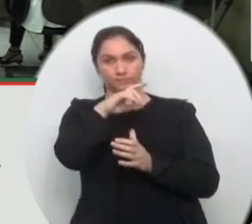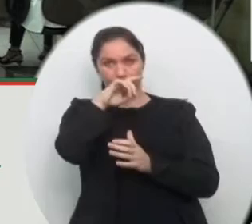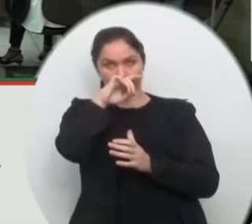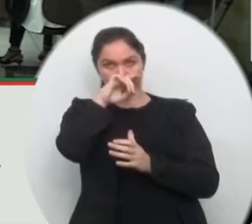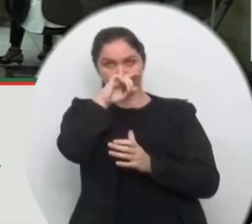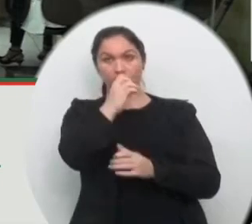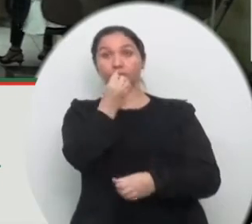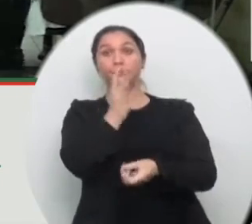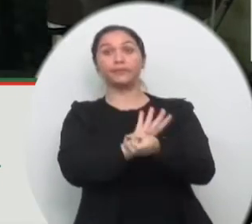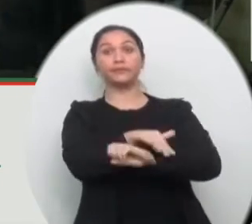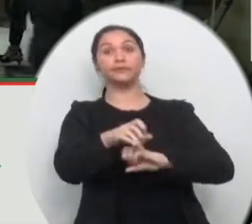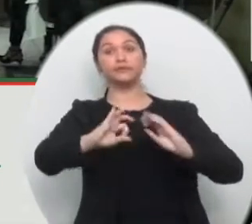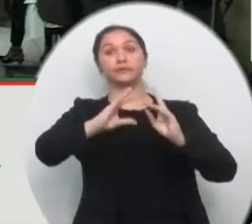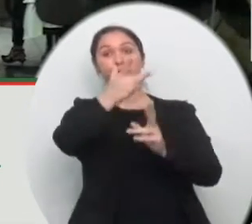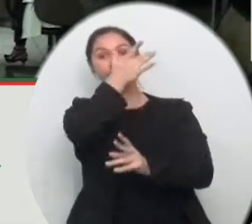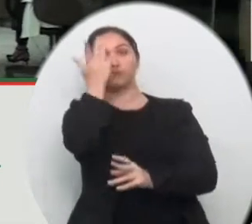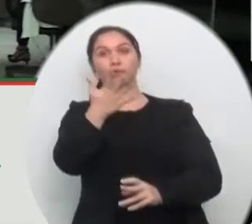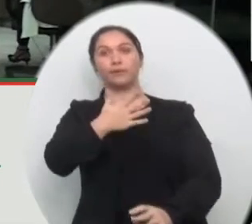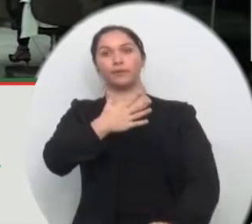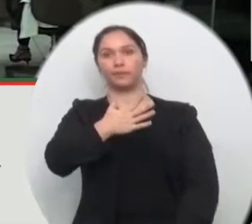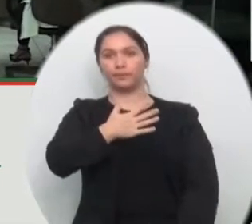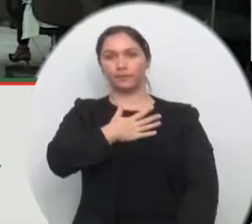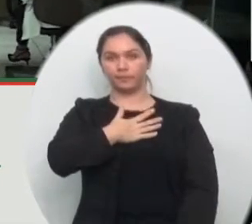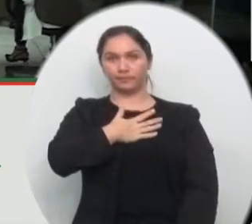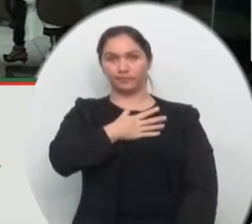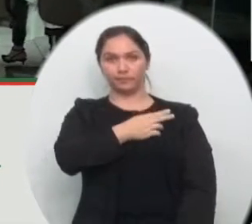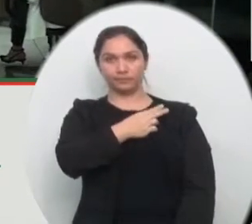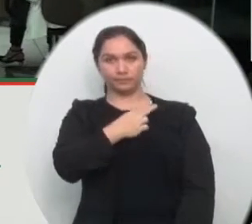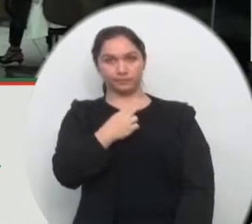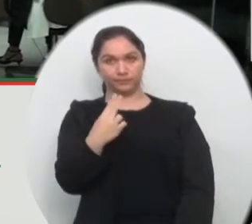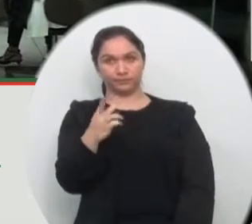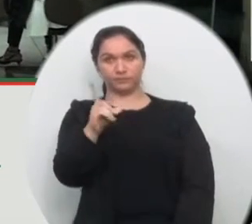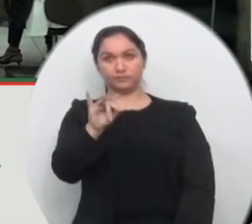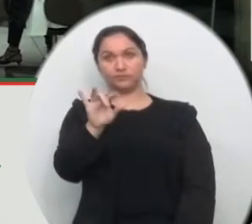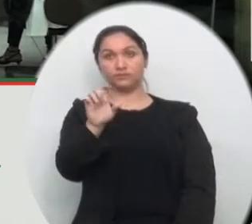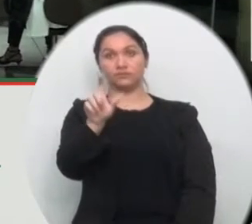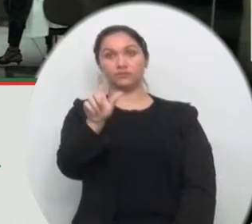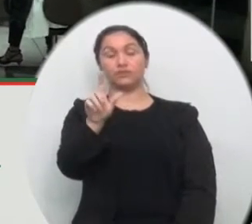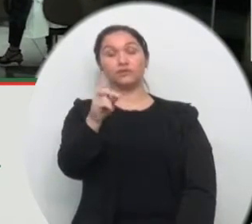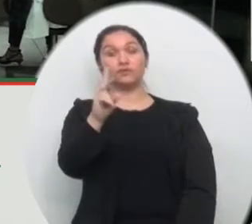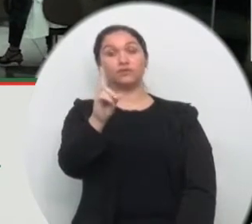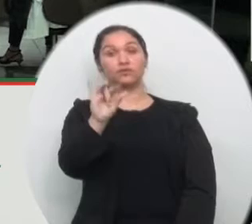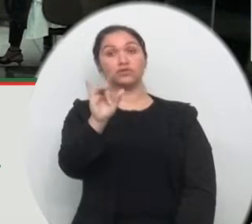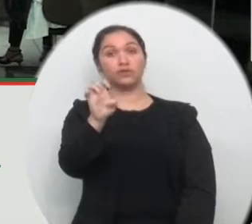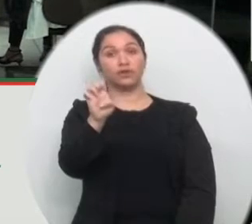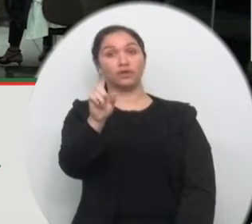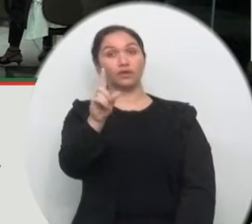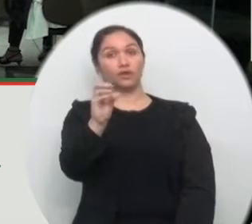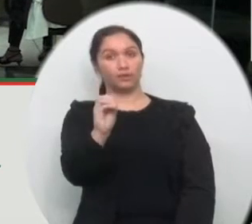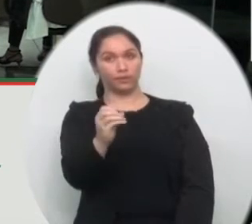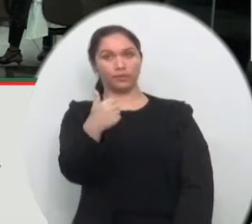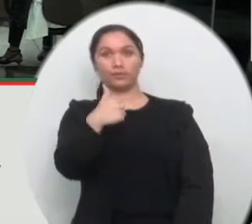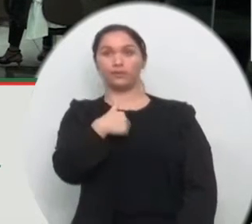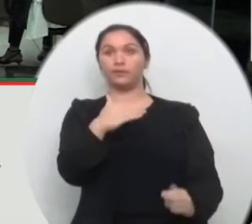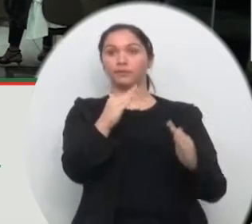Boa noite a todos. Meu nome é Diego Mariotti. Sou morador do Capão Bonito.